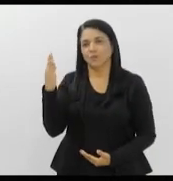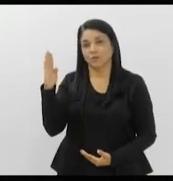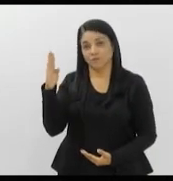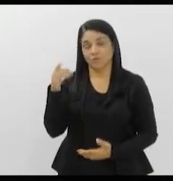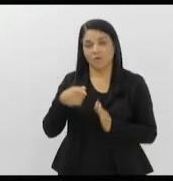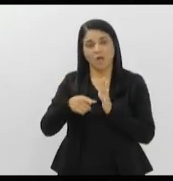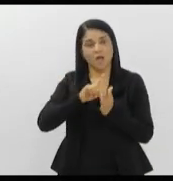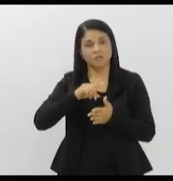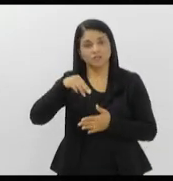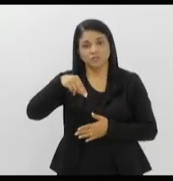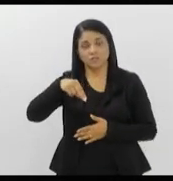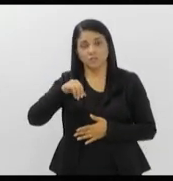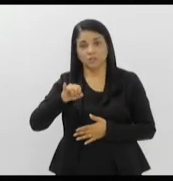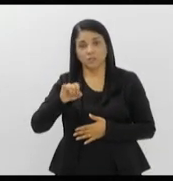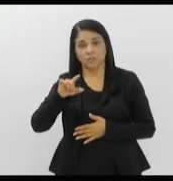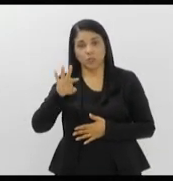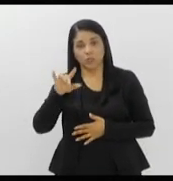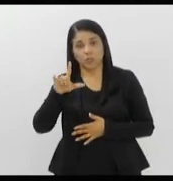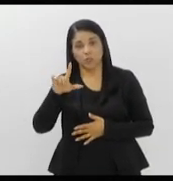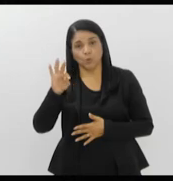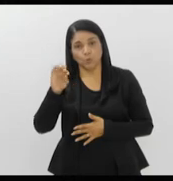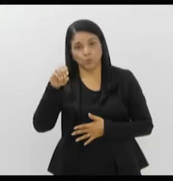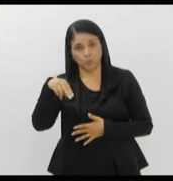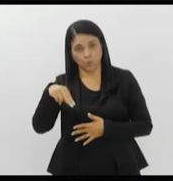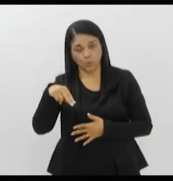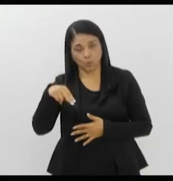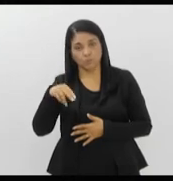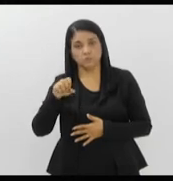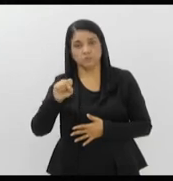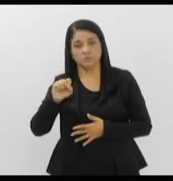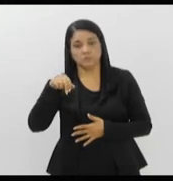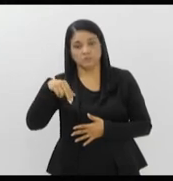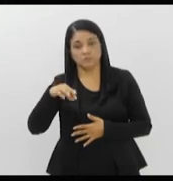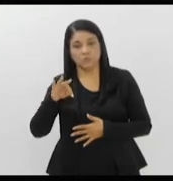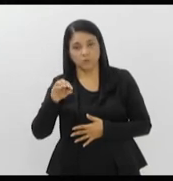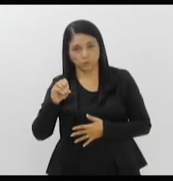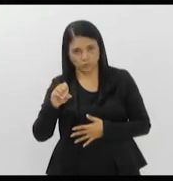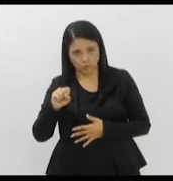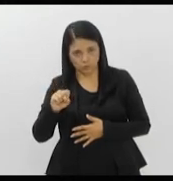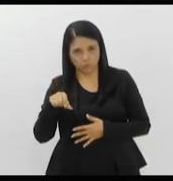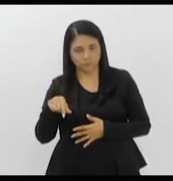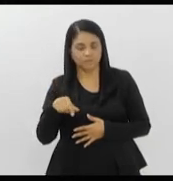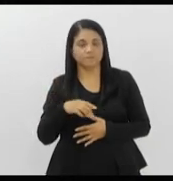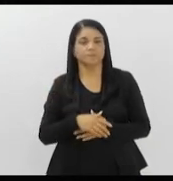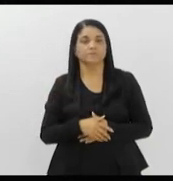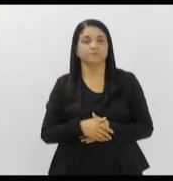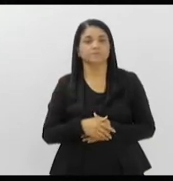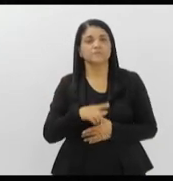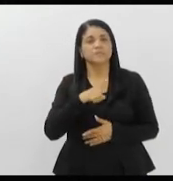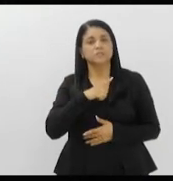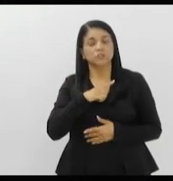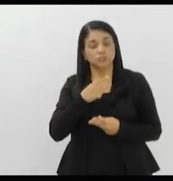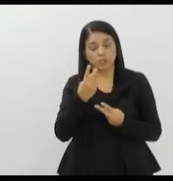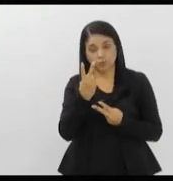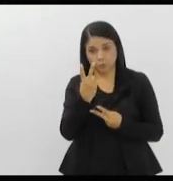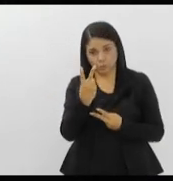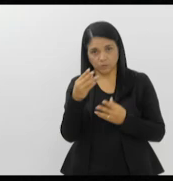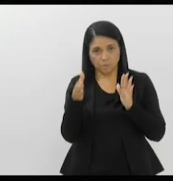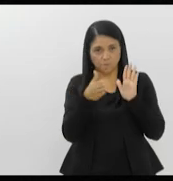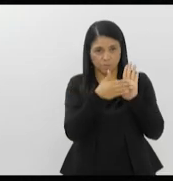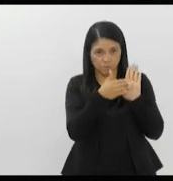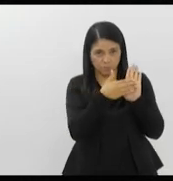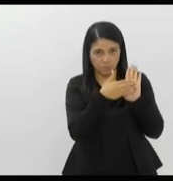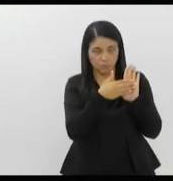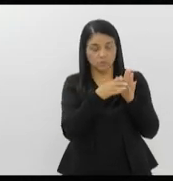Santos ainda, do Engenhão, não era Engenhão, mas o Estádio Olímpico. E haviam duas propostas,